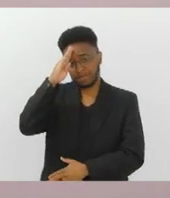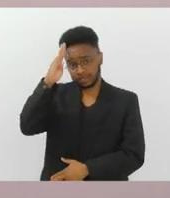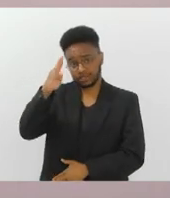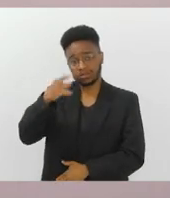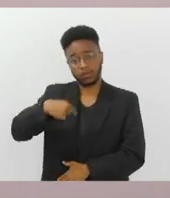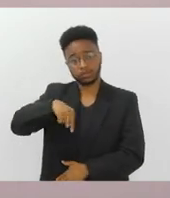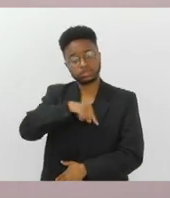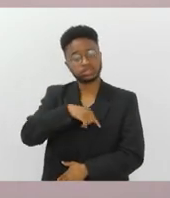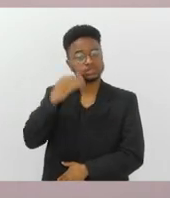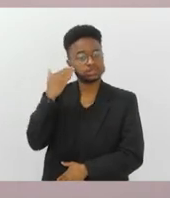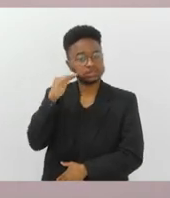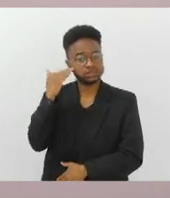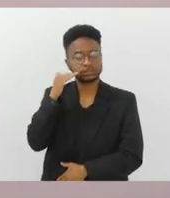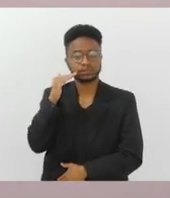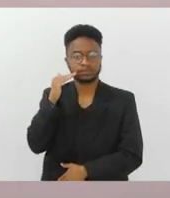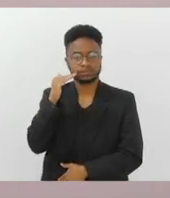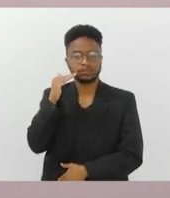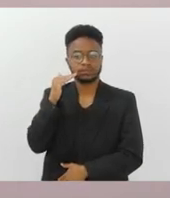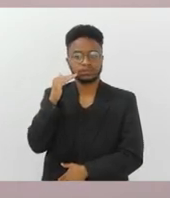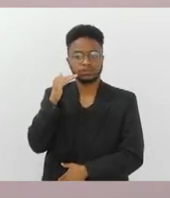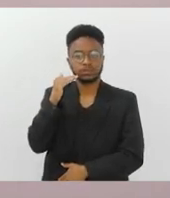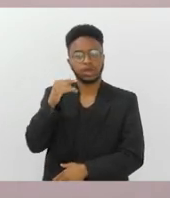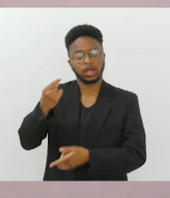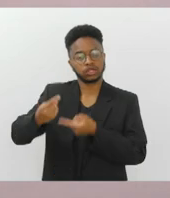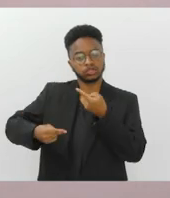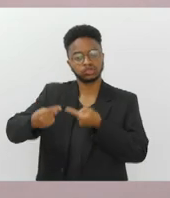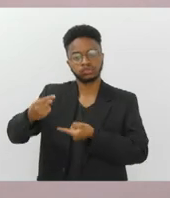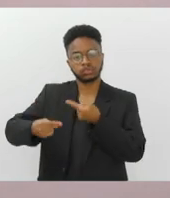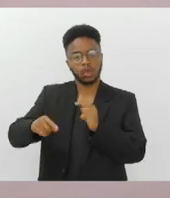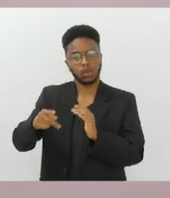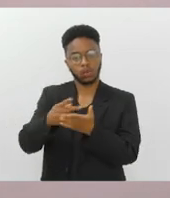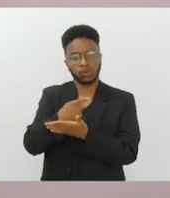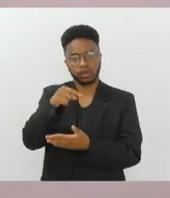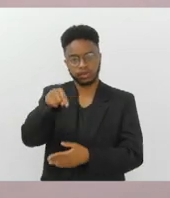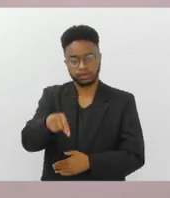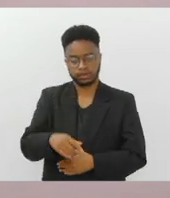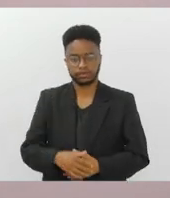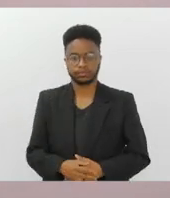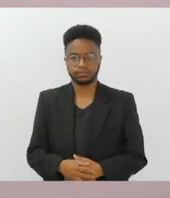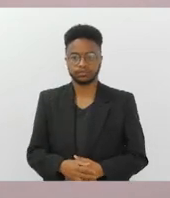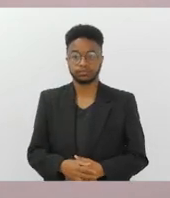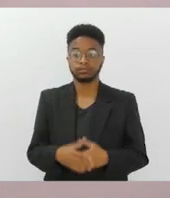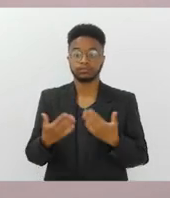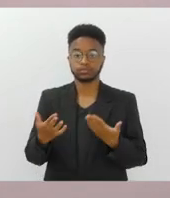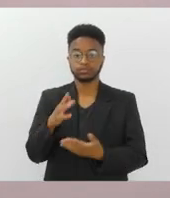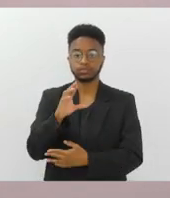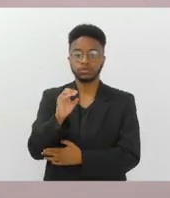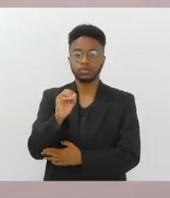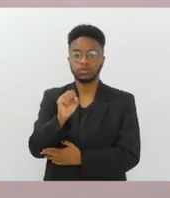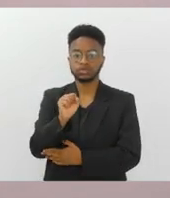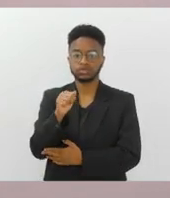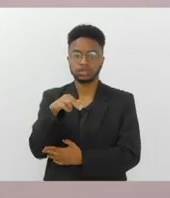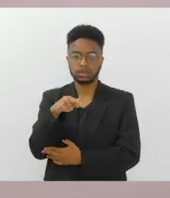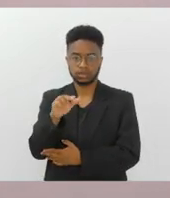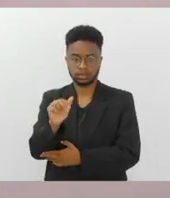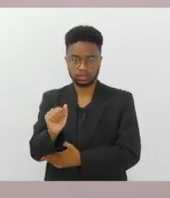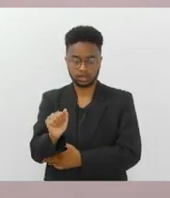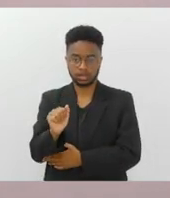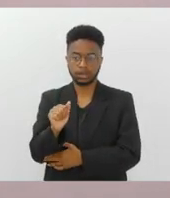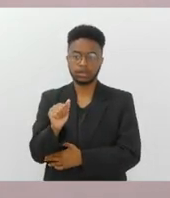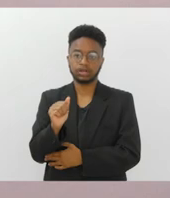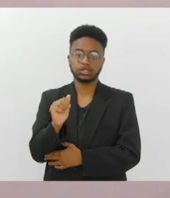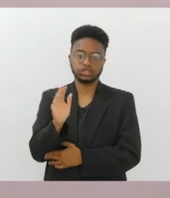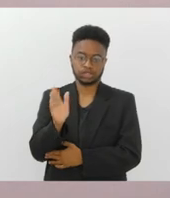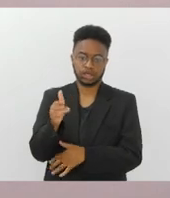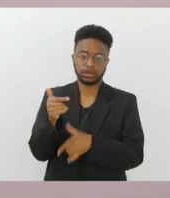possa compreender o nível de debate que a gente está trazendo aqui. Estou aqui, a Rosana Correia, que trabalhou ali no